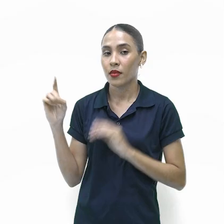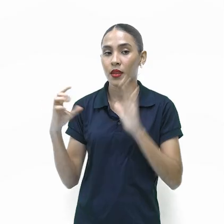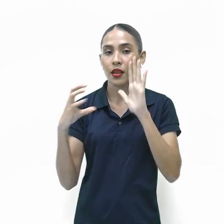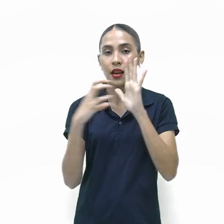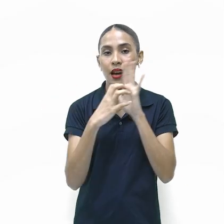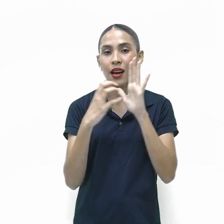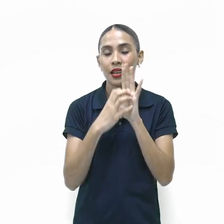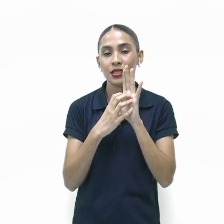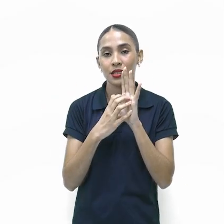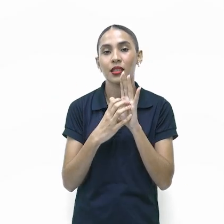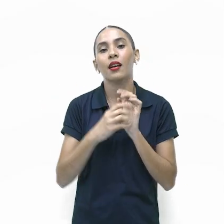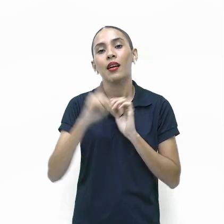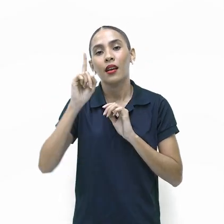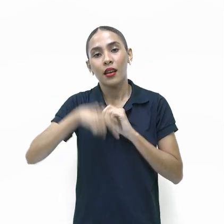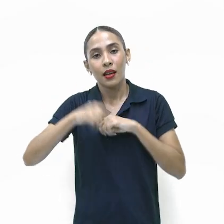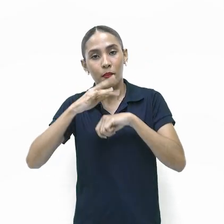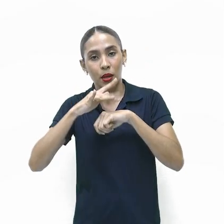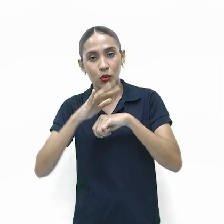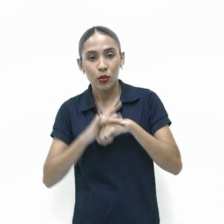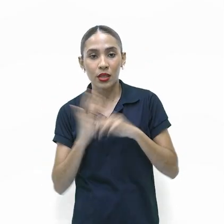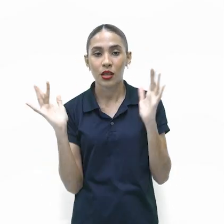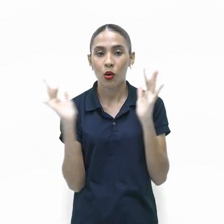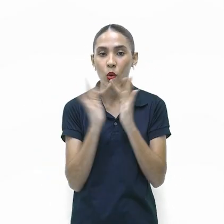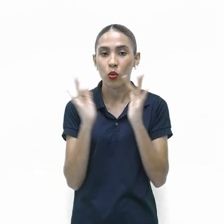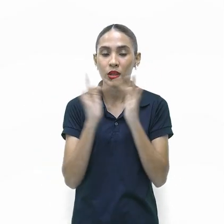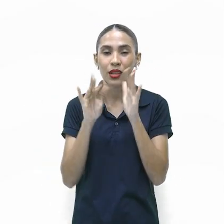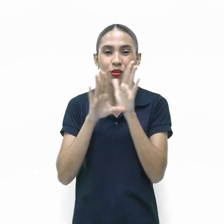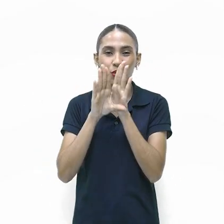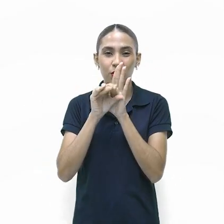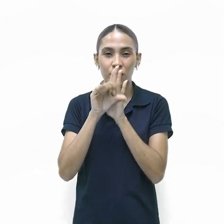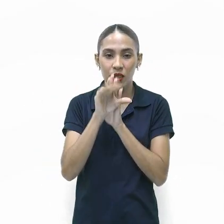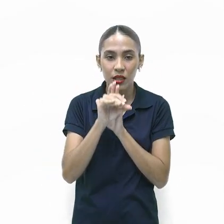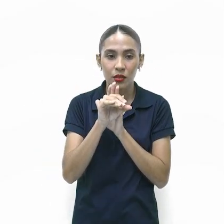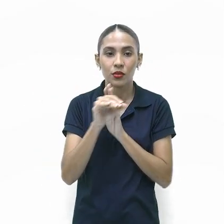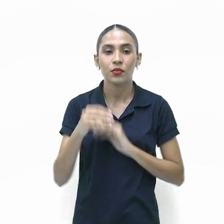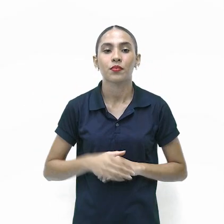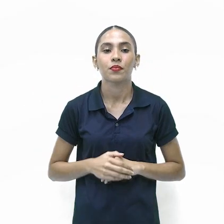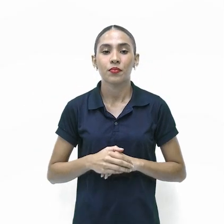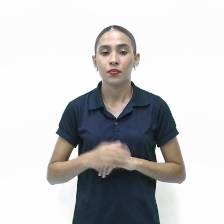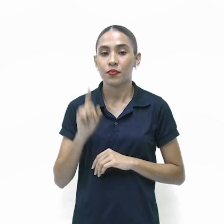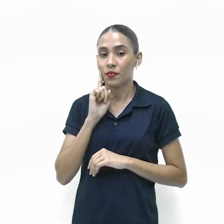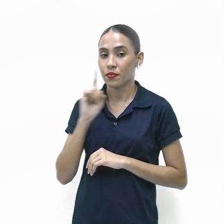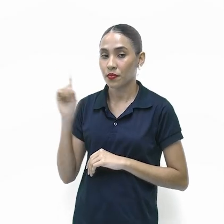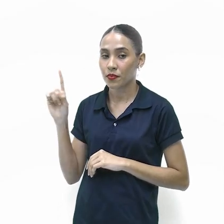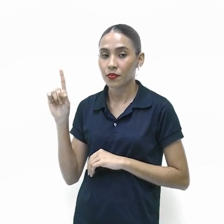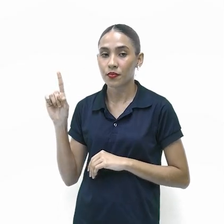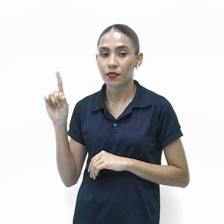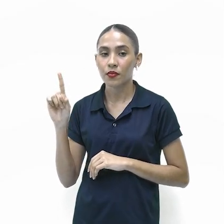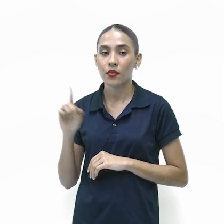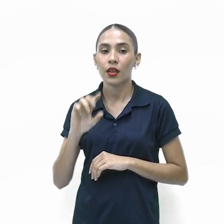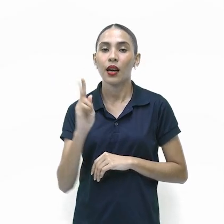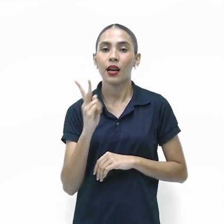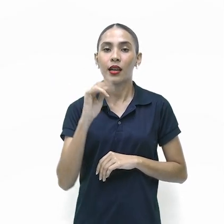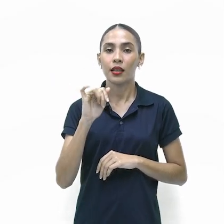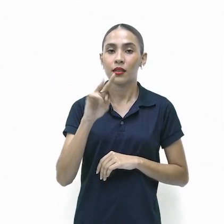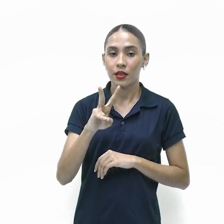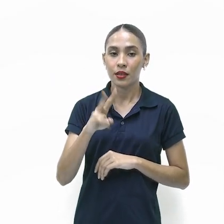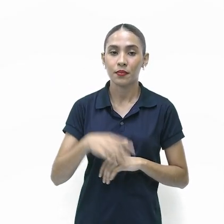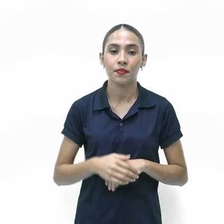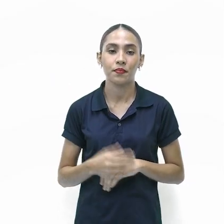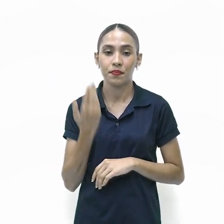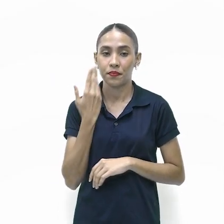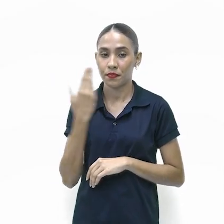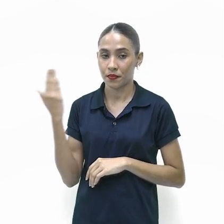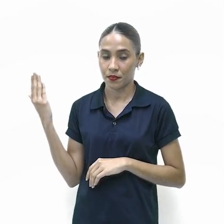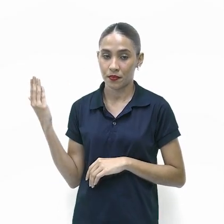ela é a doença causada pela infecção de um vírus, o vírus da imunodeficiência humana, e aí que a